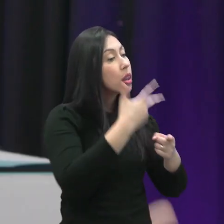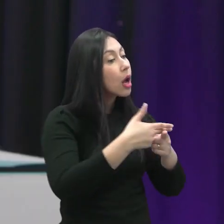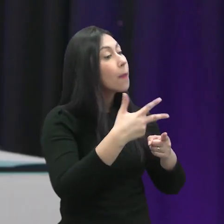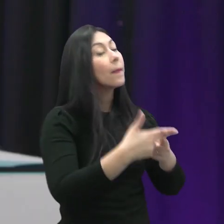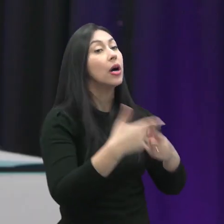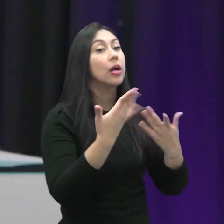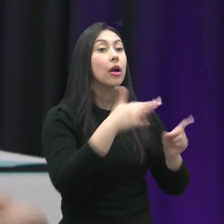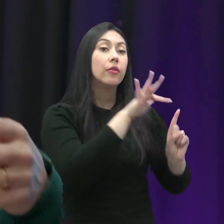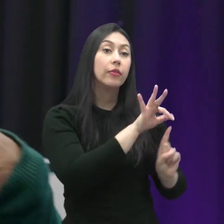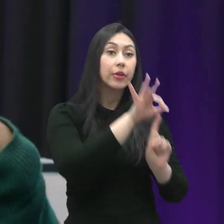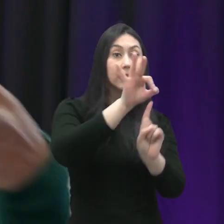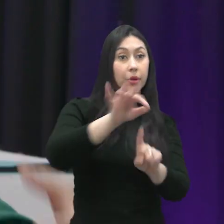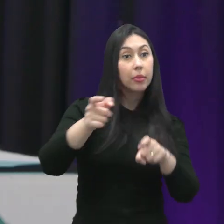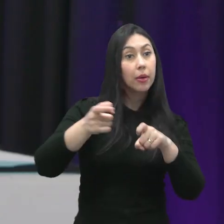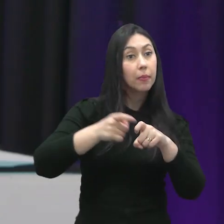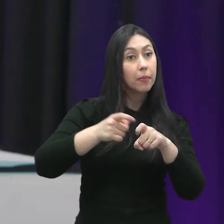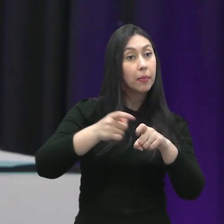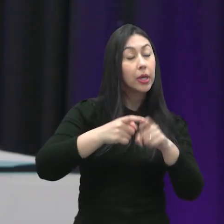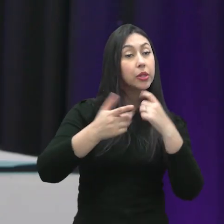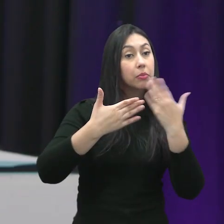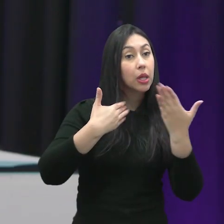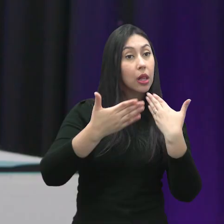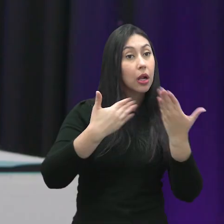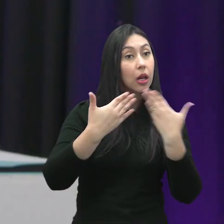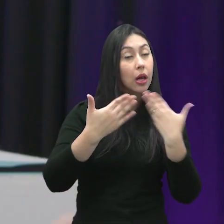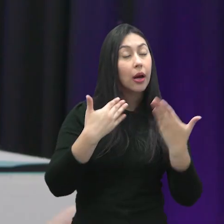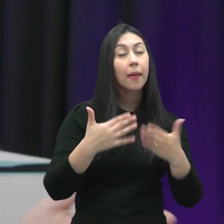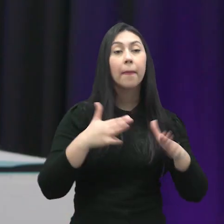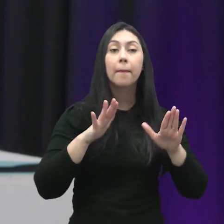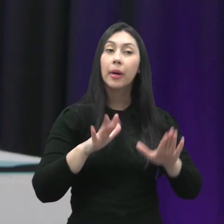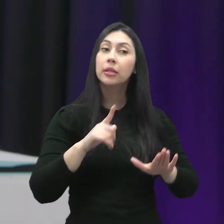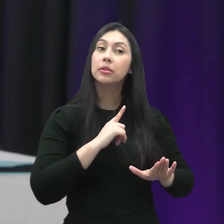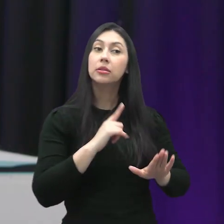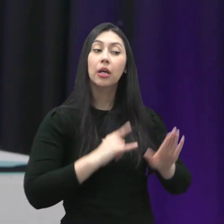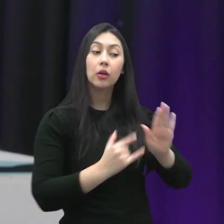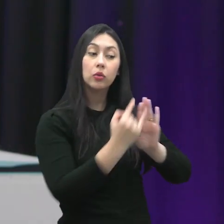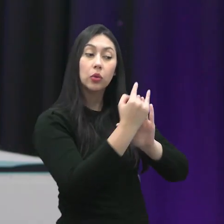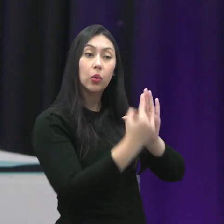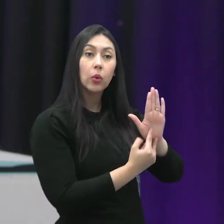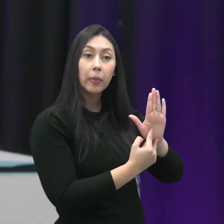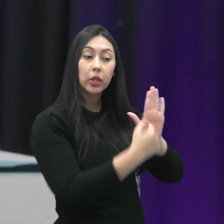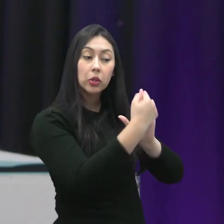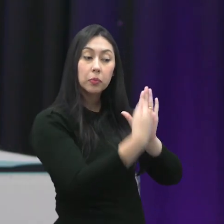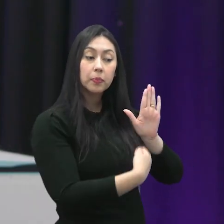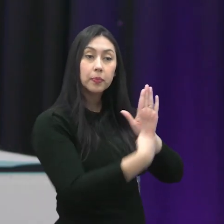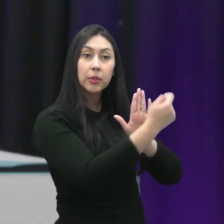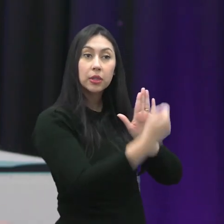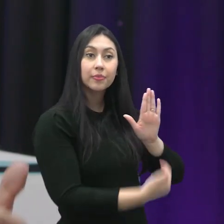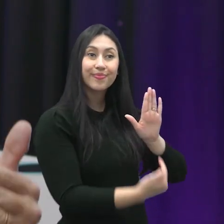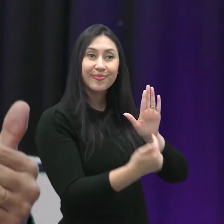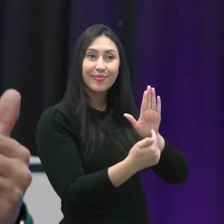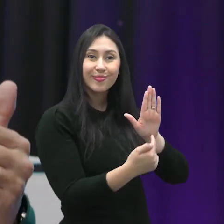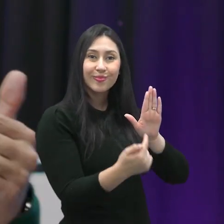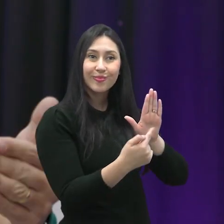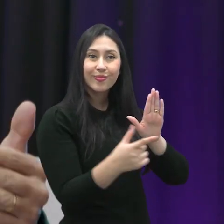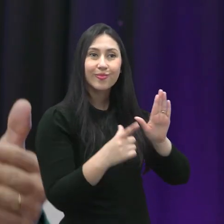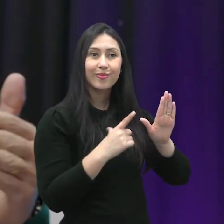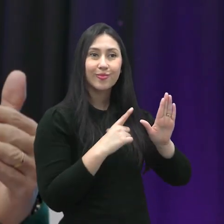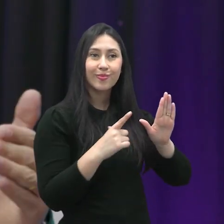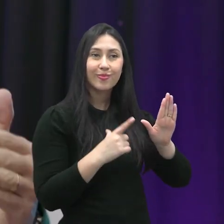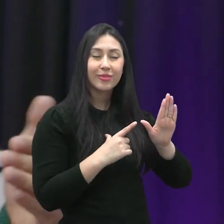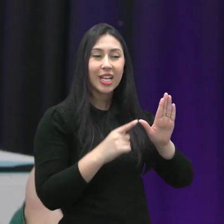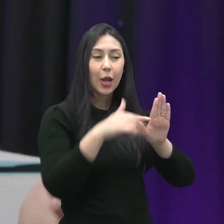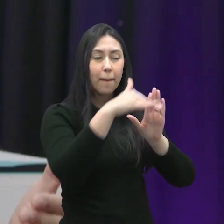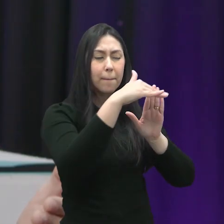passar com um especialista, para ter essa conversa, não é? E existe um termo de consentimento. Nesse termo de consentimento existem